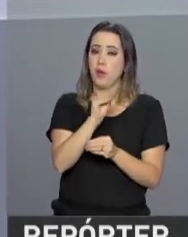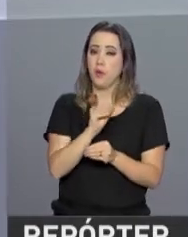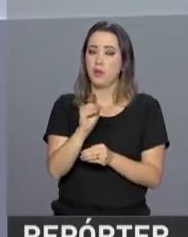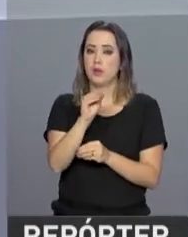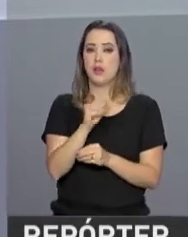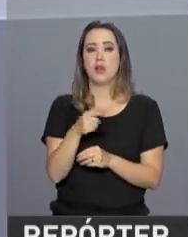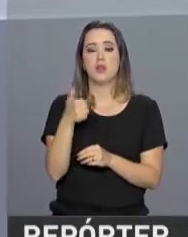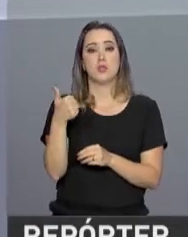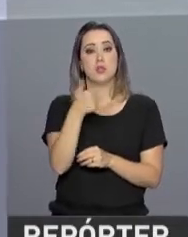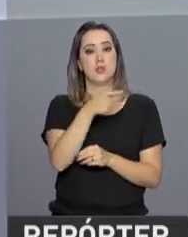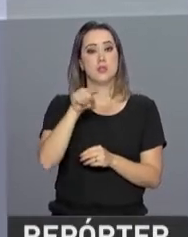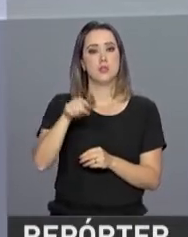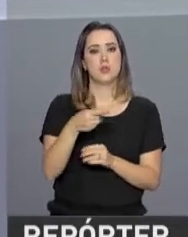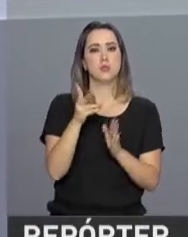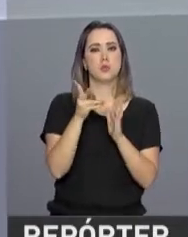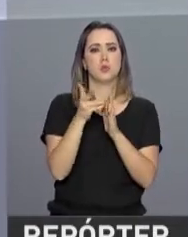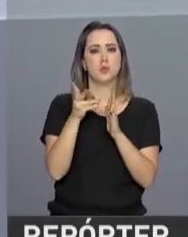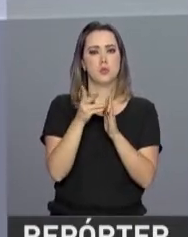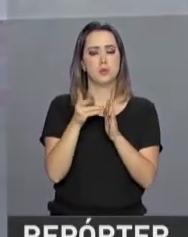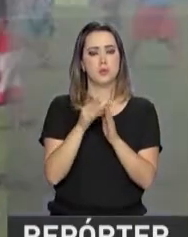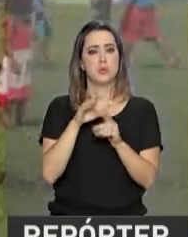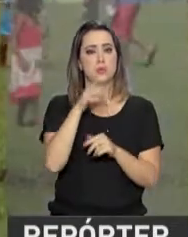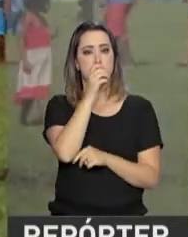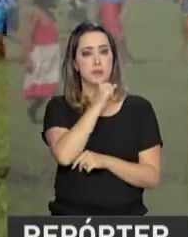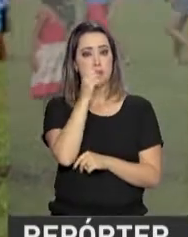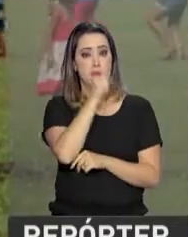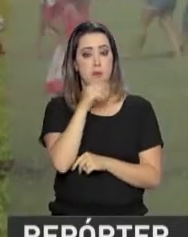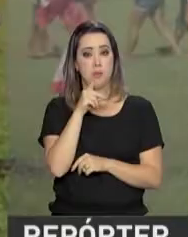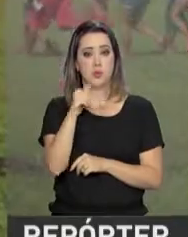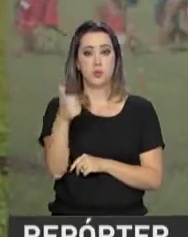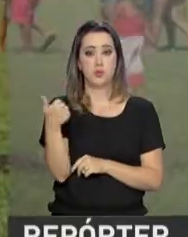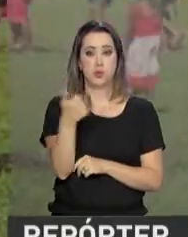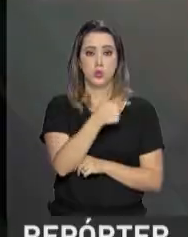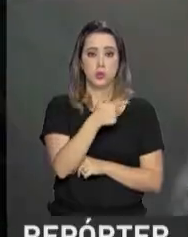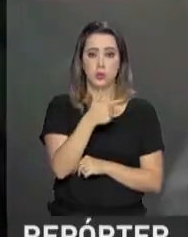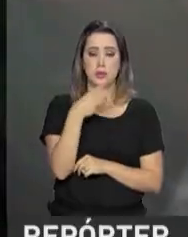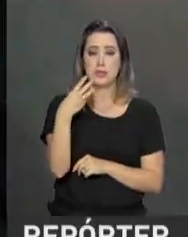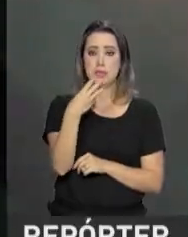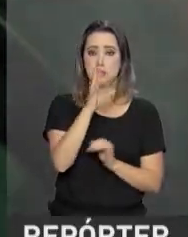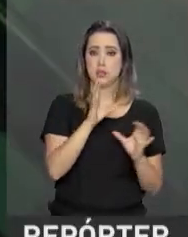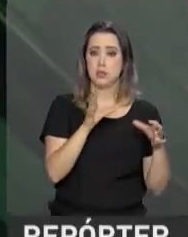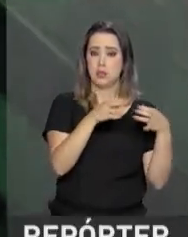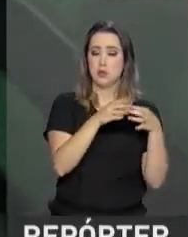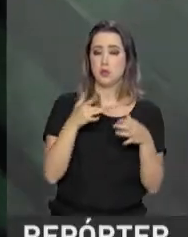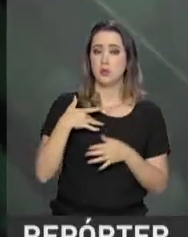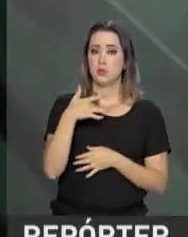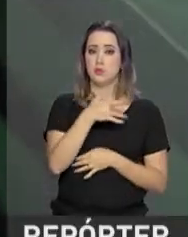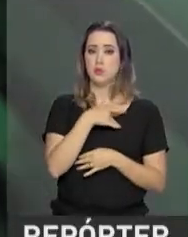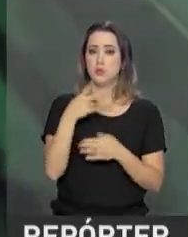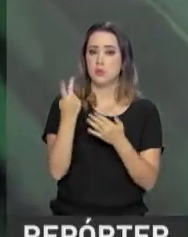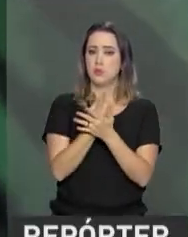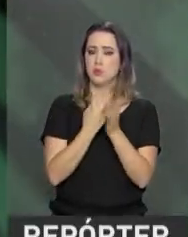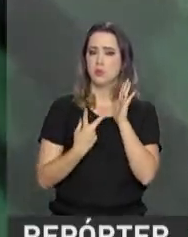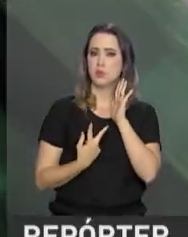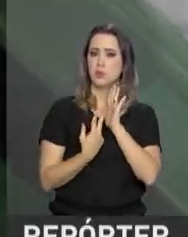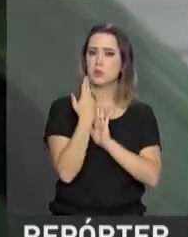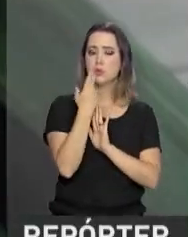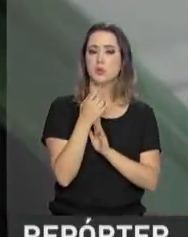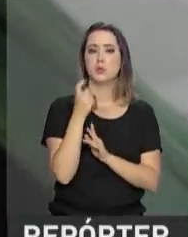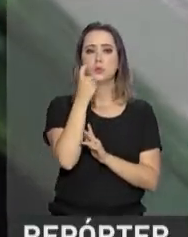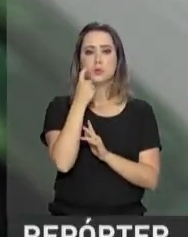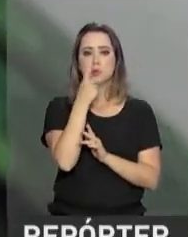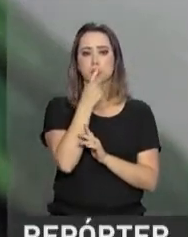próximo sábado, dia 12. 33 equipes multidisciplinares de saúde estão realizando cirurgias e